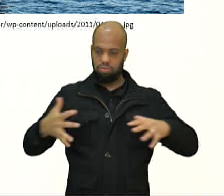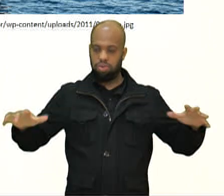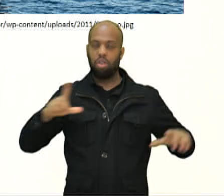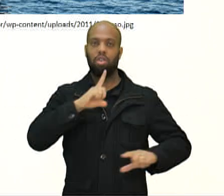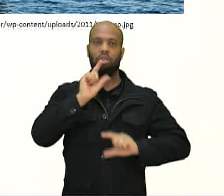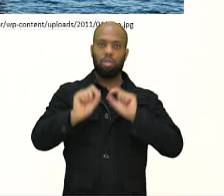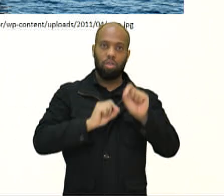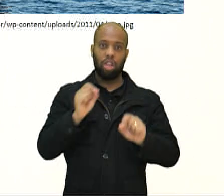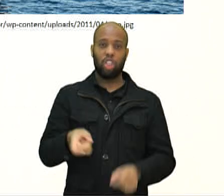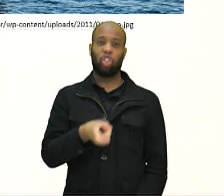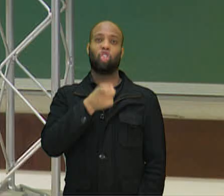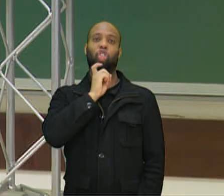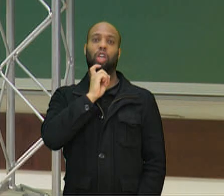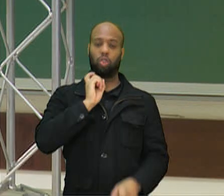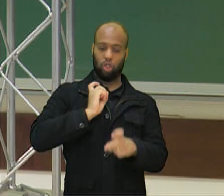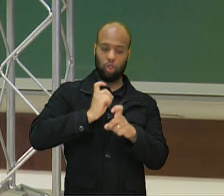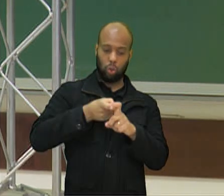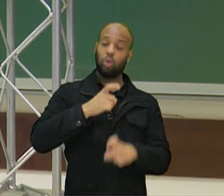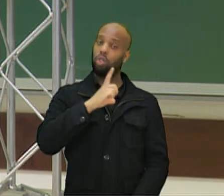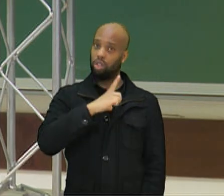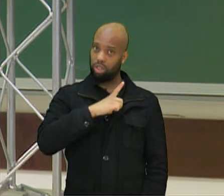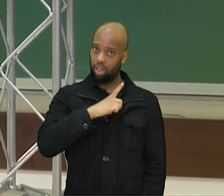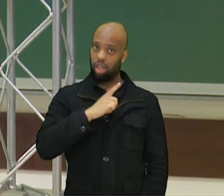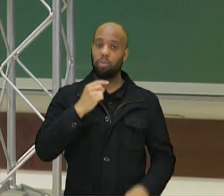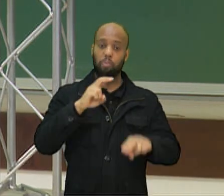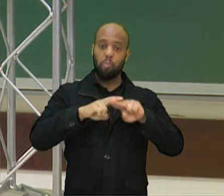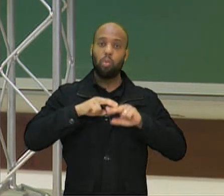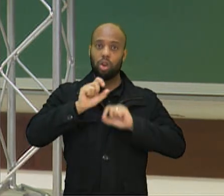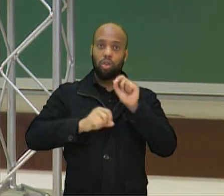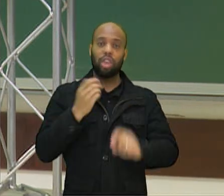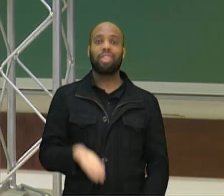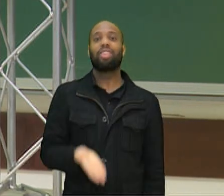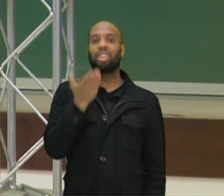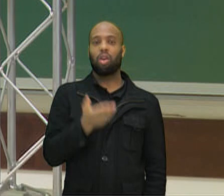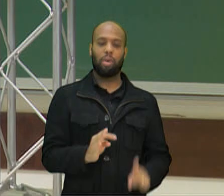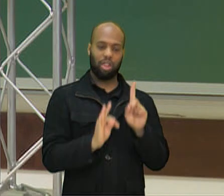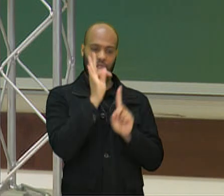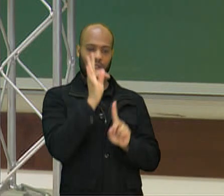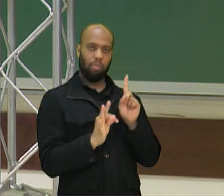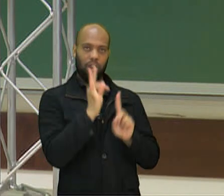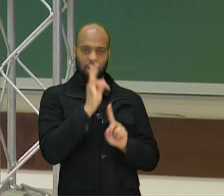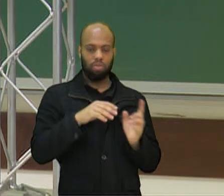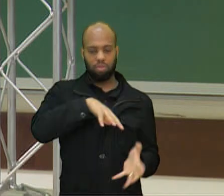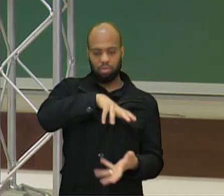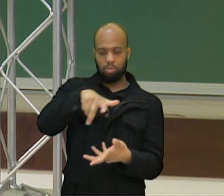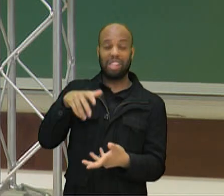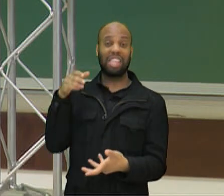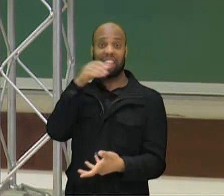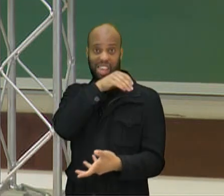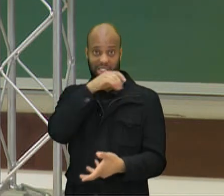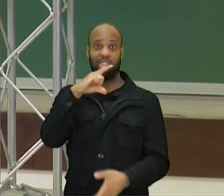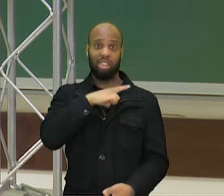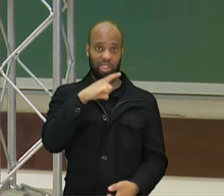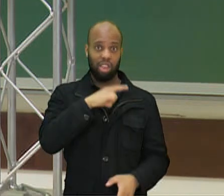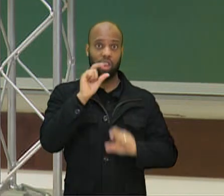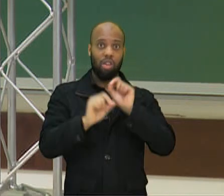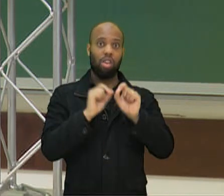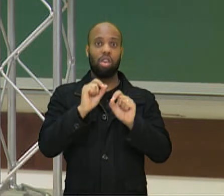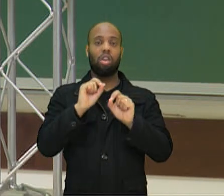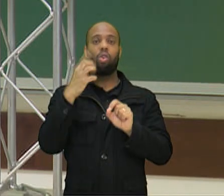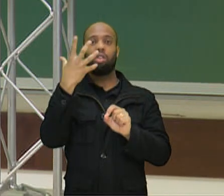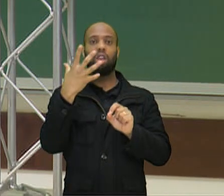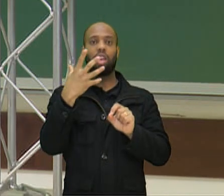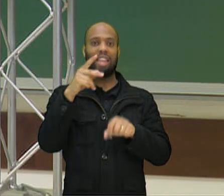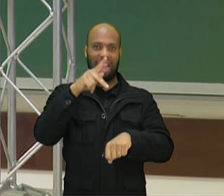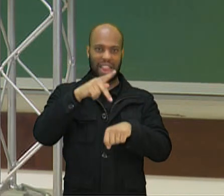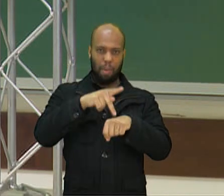praticamente congelado. Nós temos ali, em função do aumento das temperaturas do planeta, do aquecimento global, o processo de